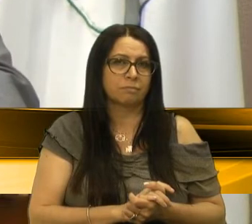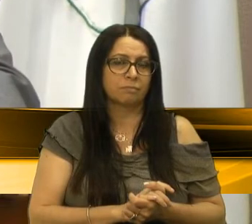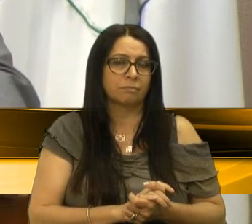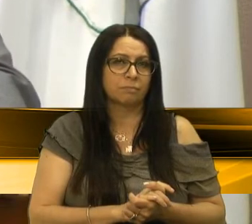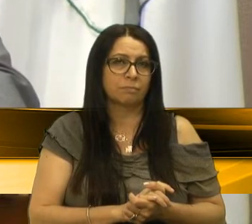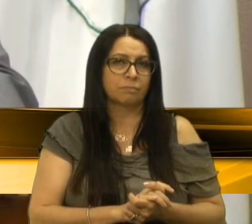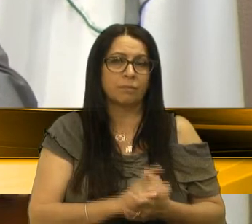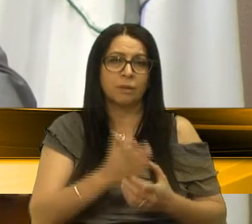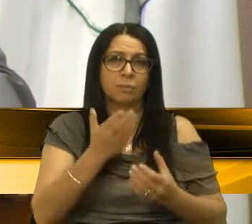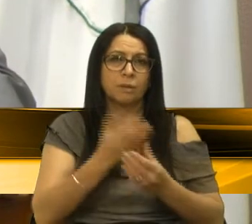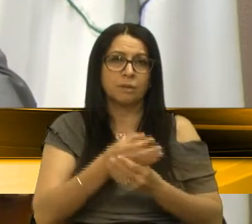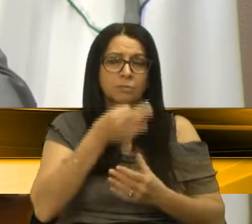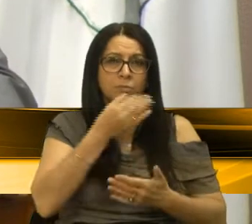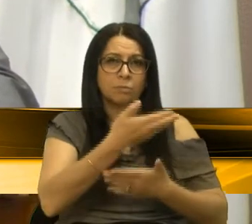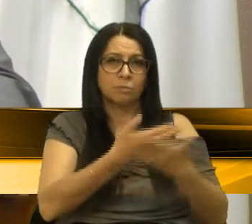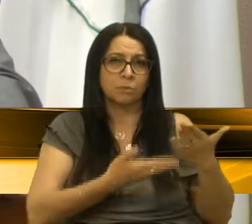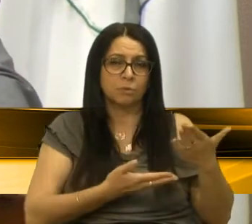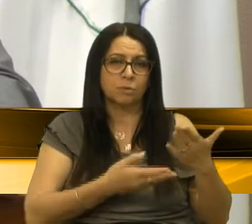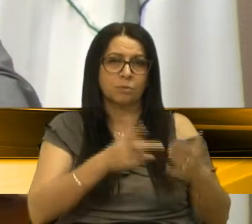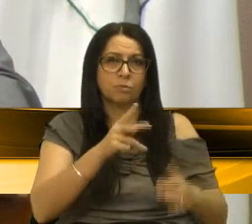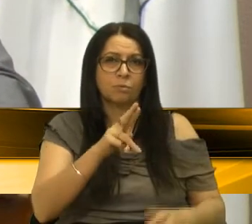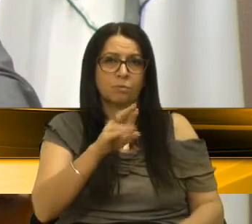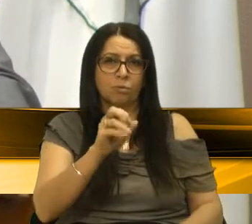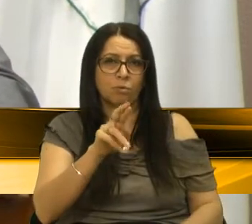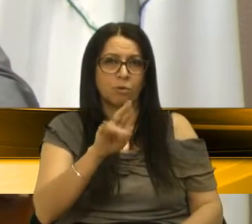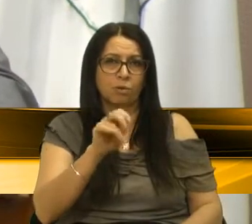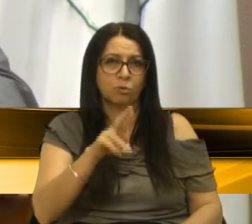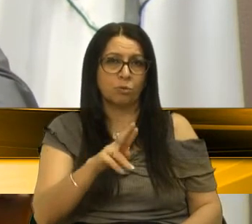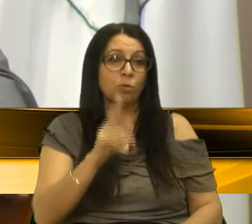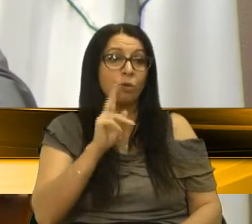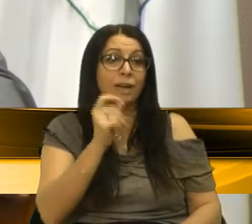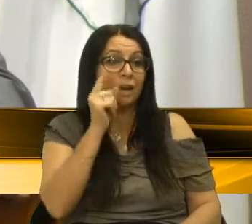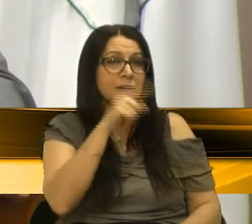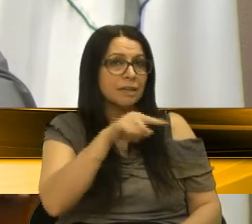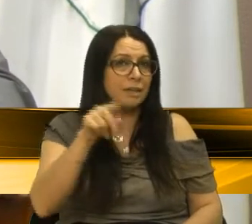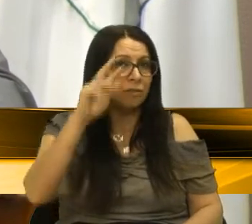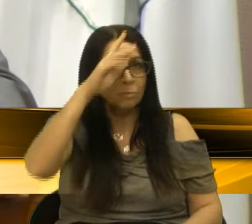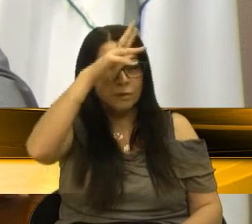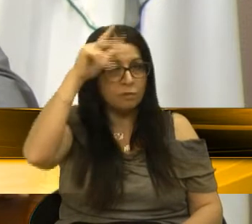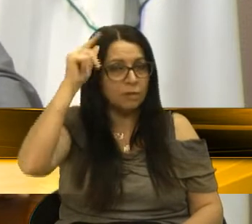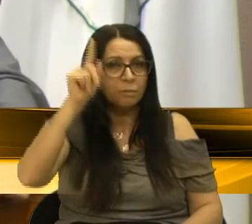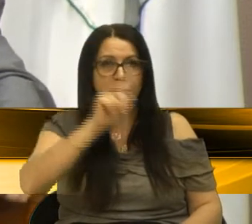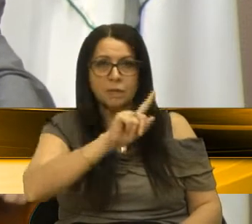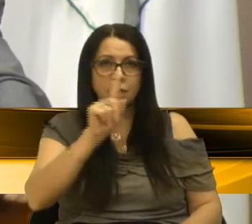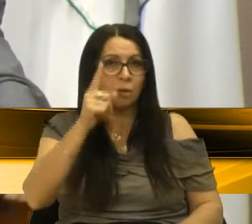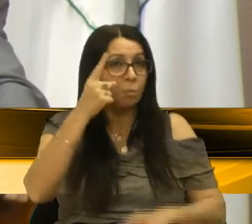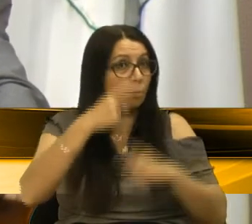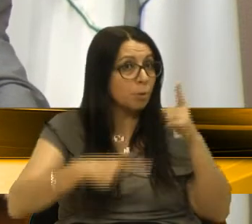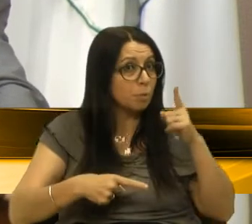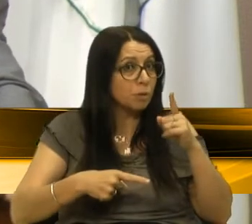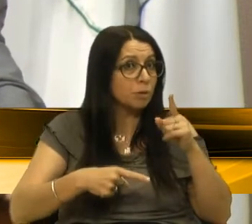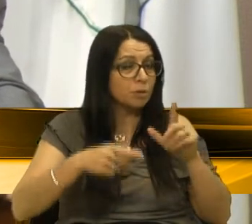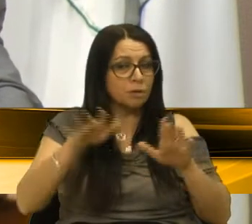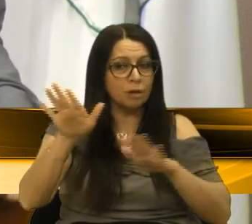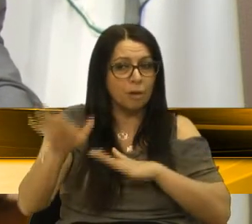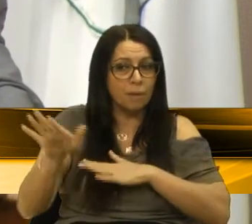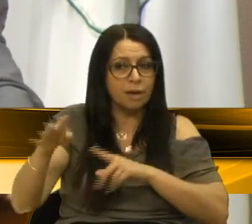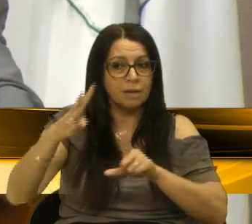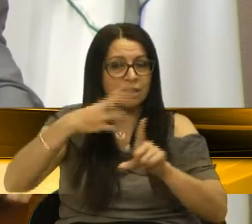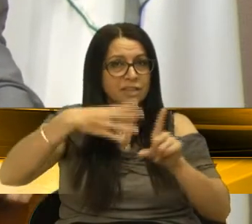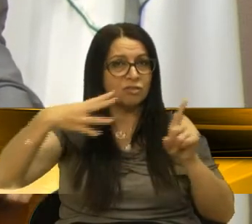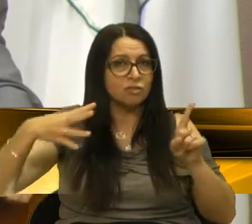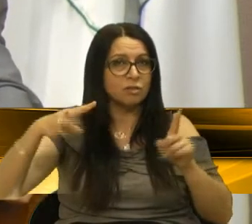o parecer do procurador, onde ele alertava o prefeito para não proibir o LGBT de se manifestar na